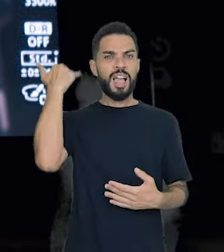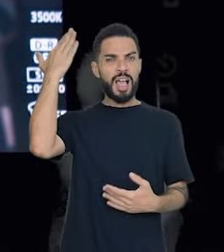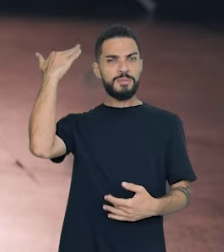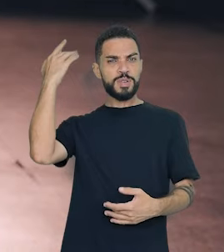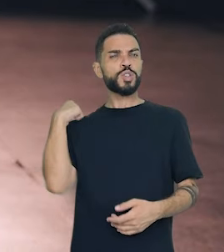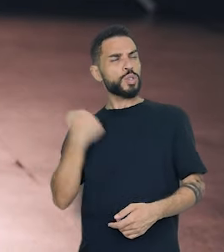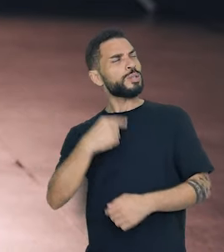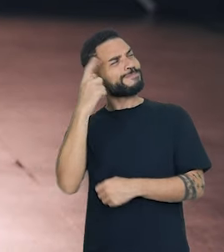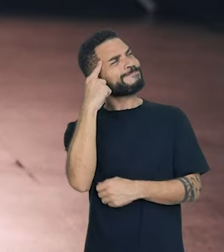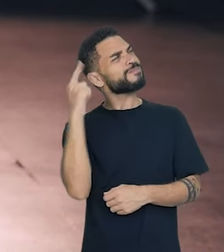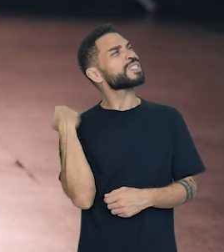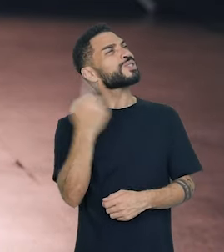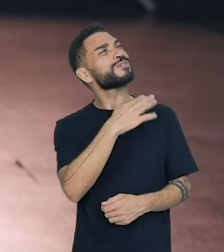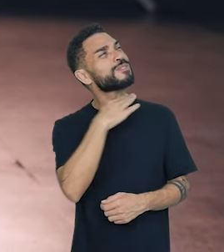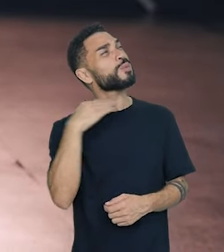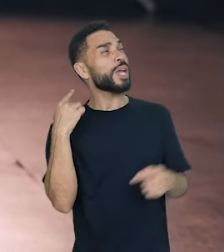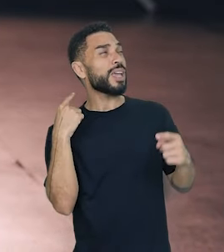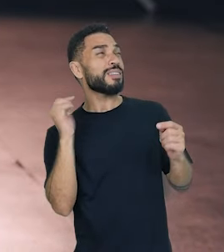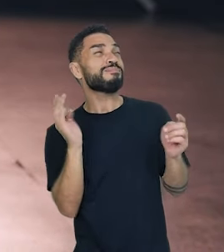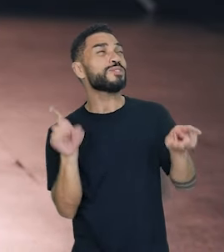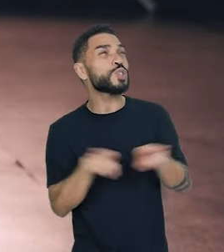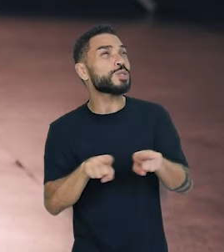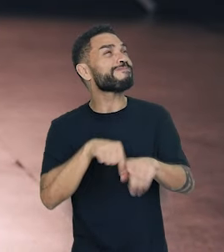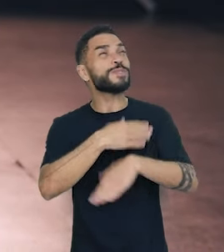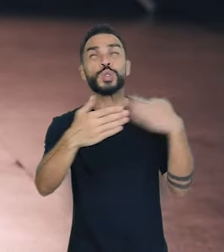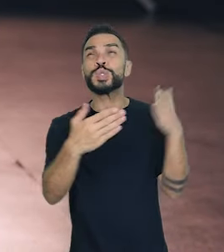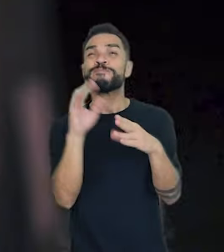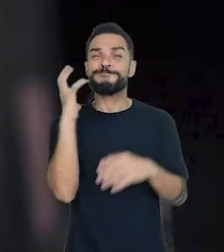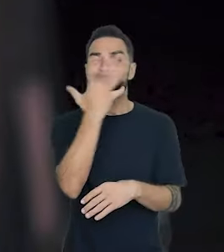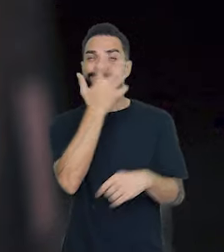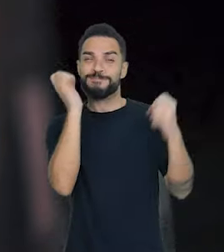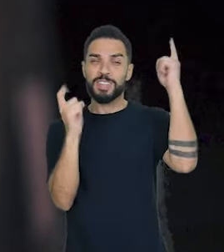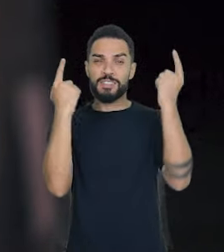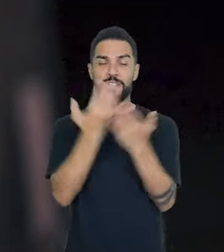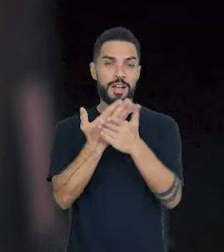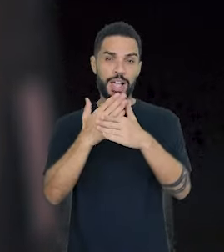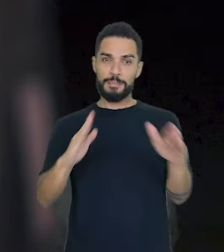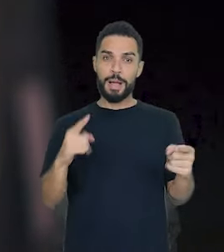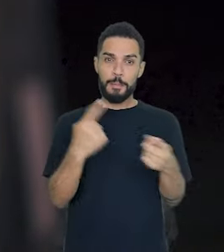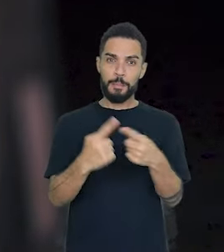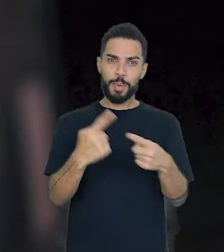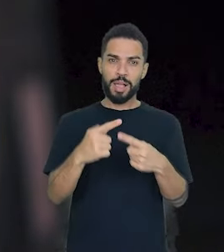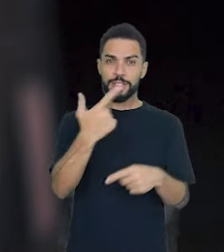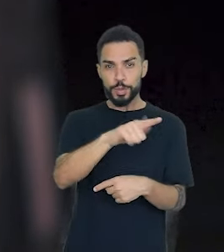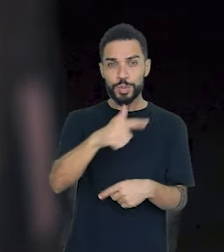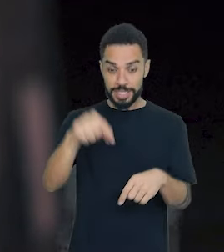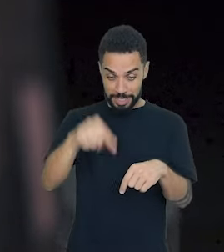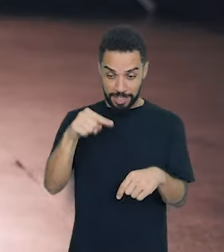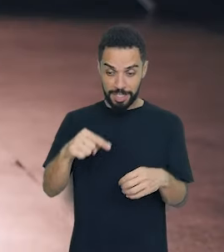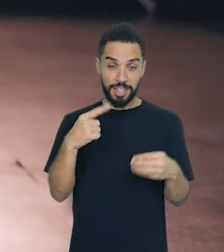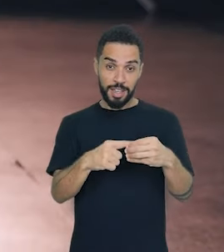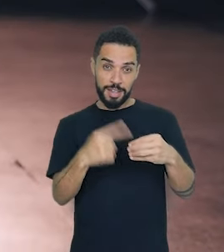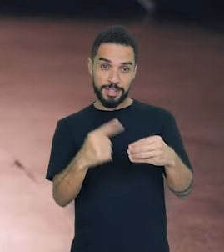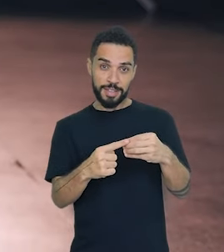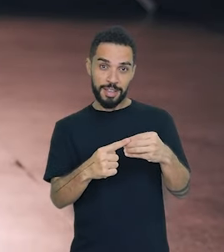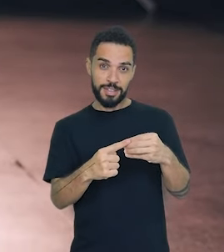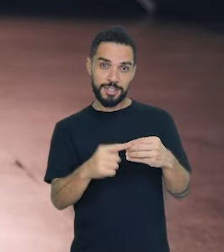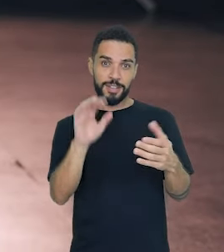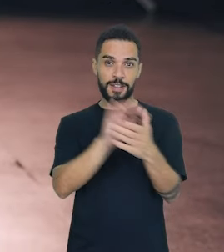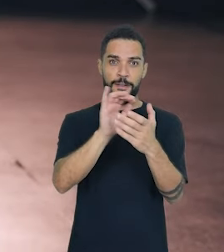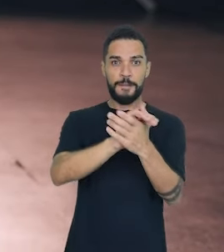morrer esse sonho no carnaval do casal de Mestre Sala e Porta Bandeira. Nós não tínhamos casais em Guará. Então, com essa